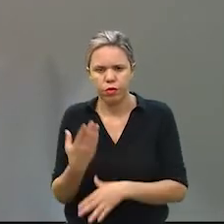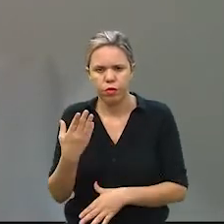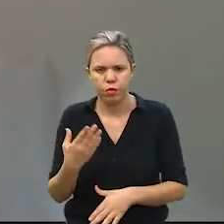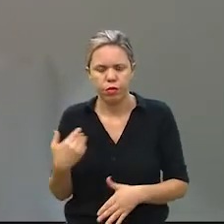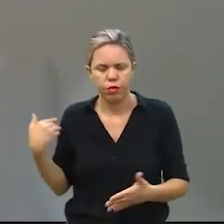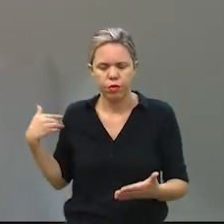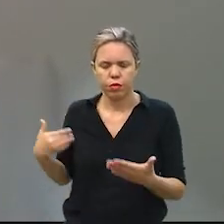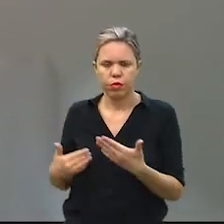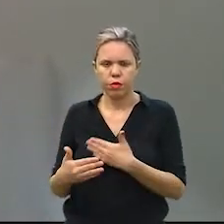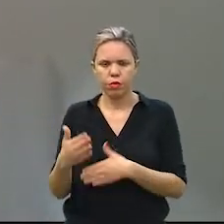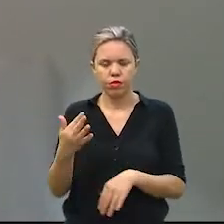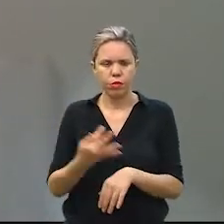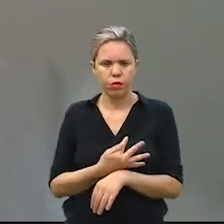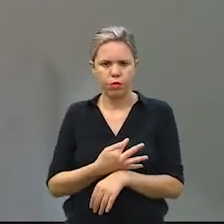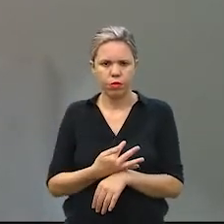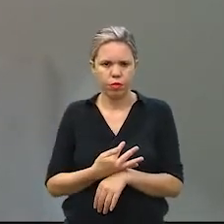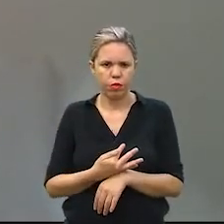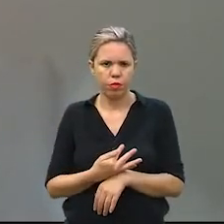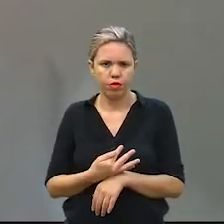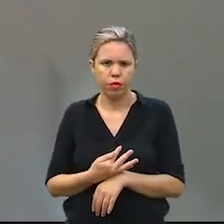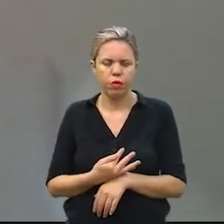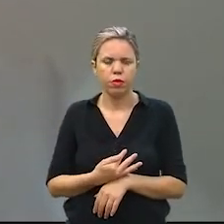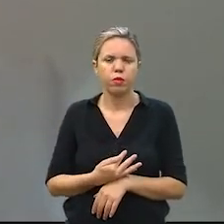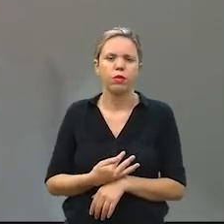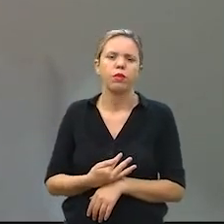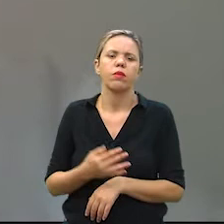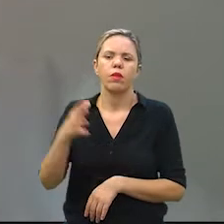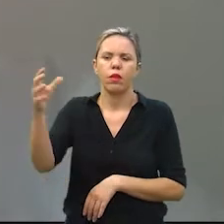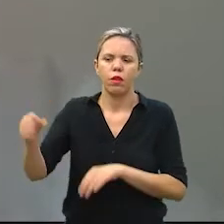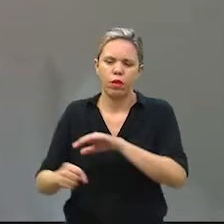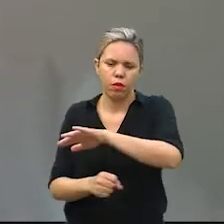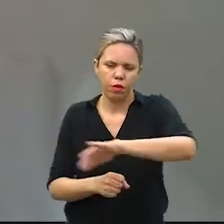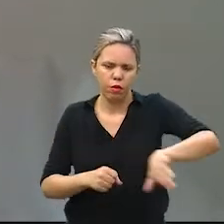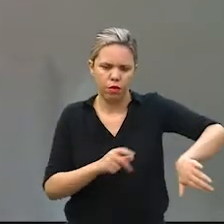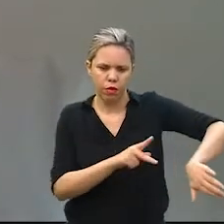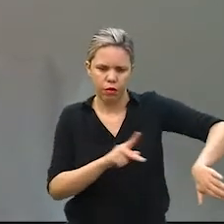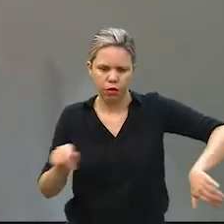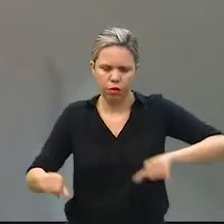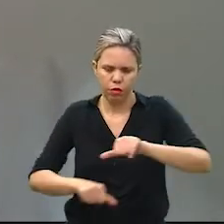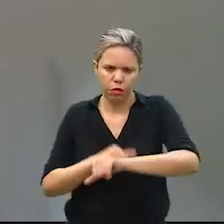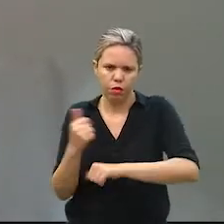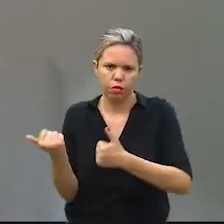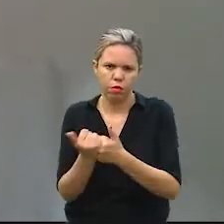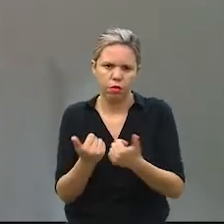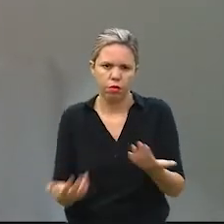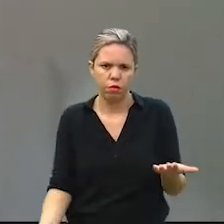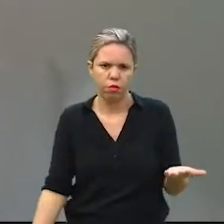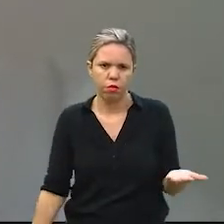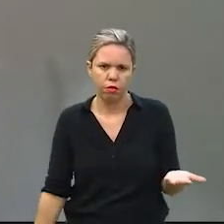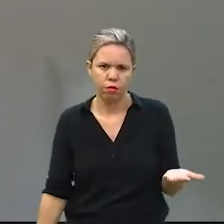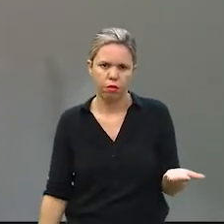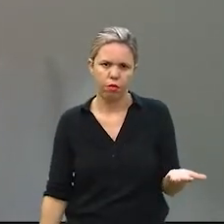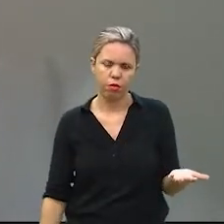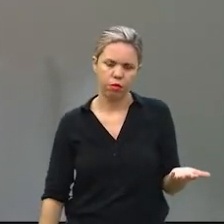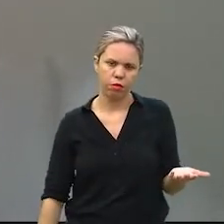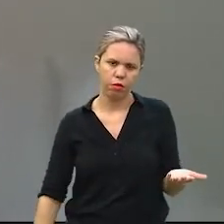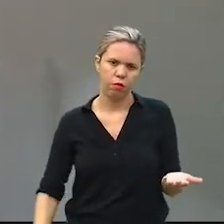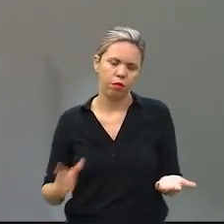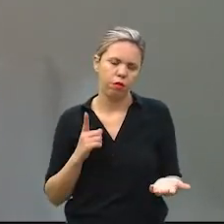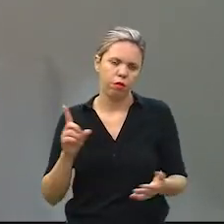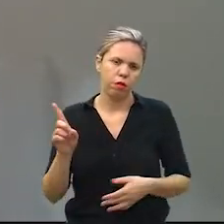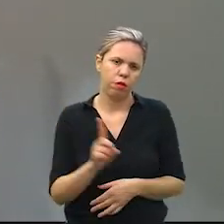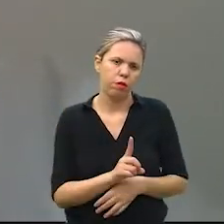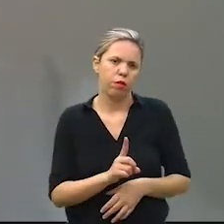vínhamos passando, com impeachment de presidente, troca de presidente, e quando a gente tinha chegado